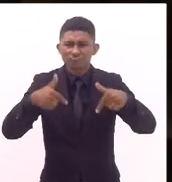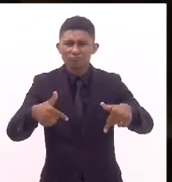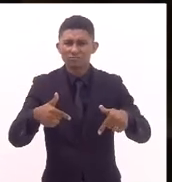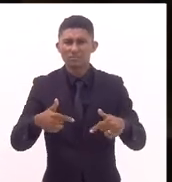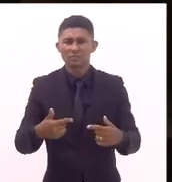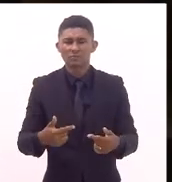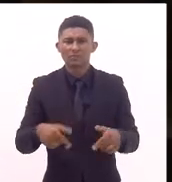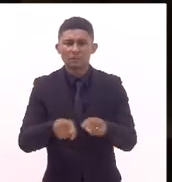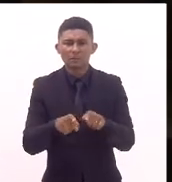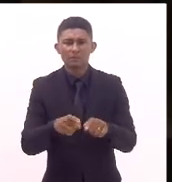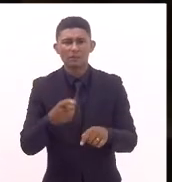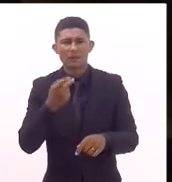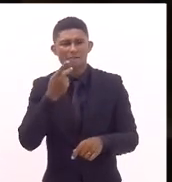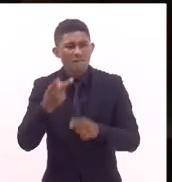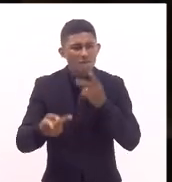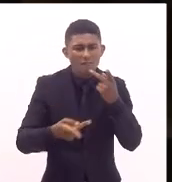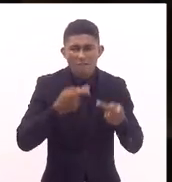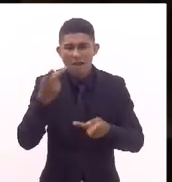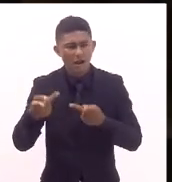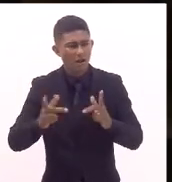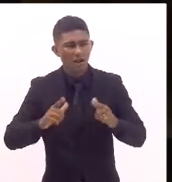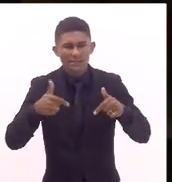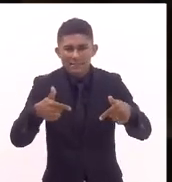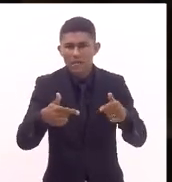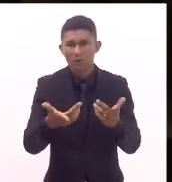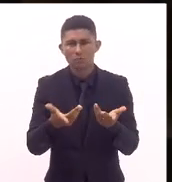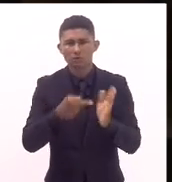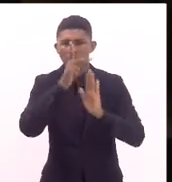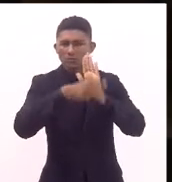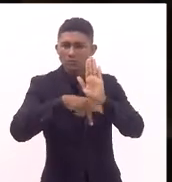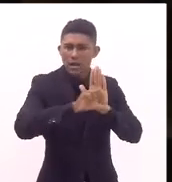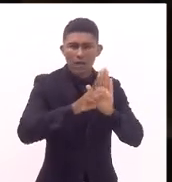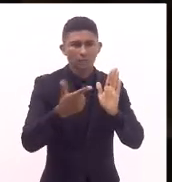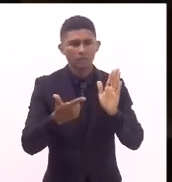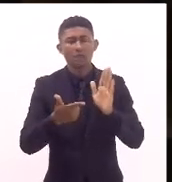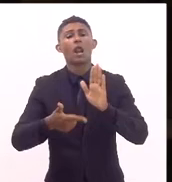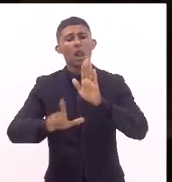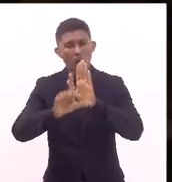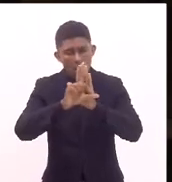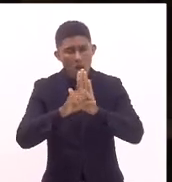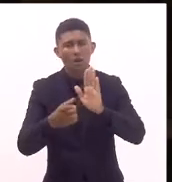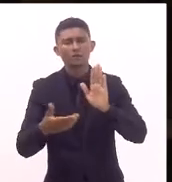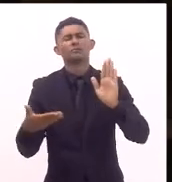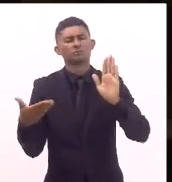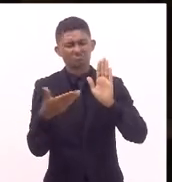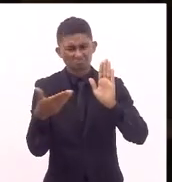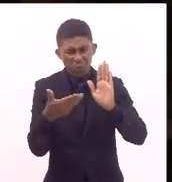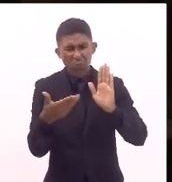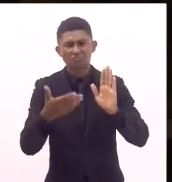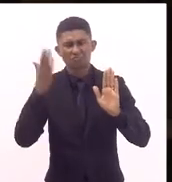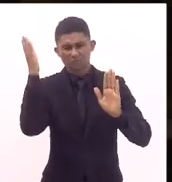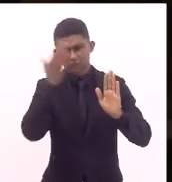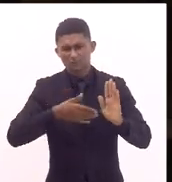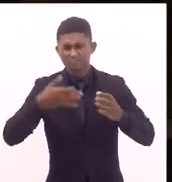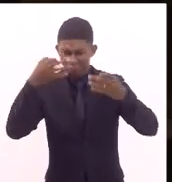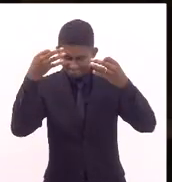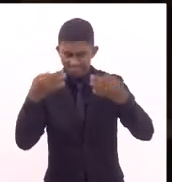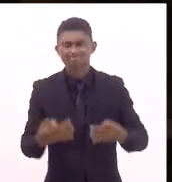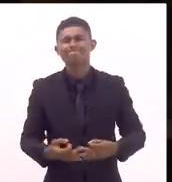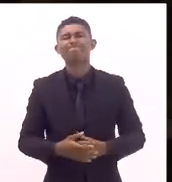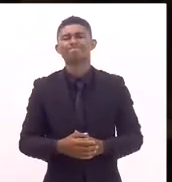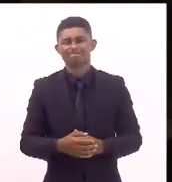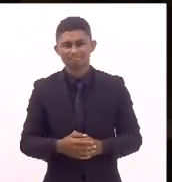palavra em cada ação em cada projeto em cada lei ela traduziu e tem